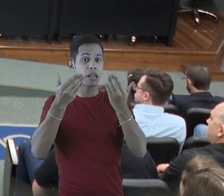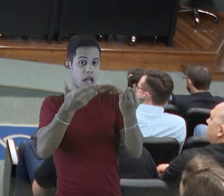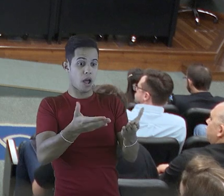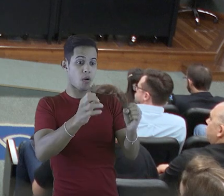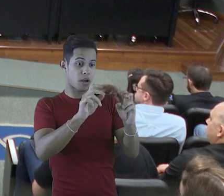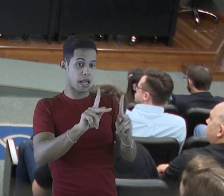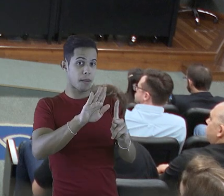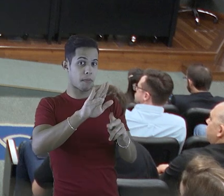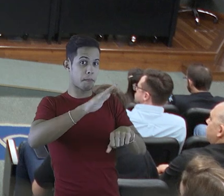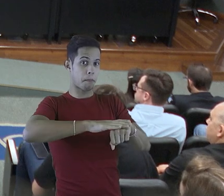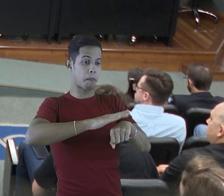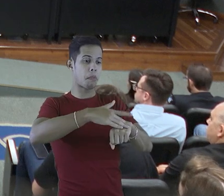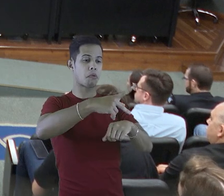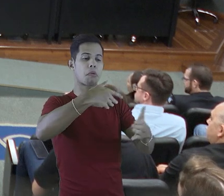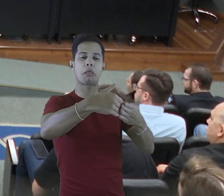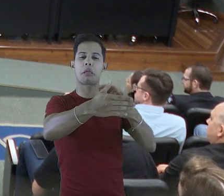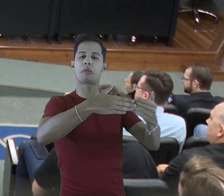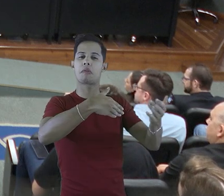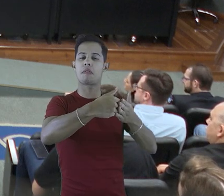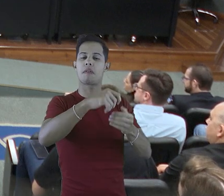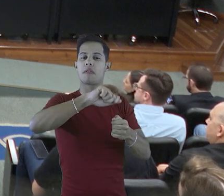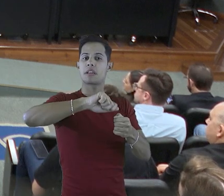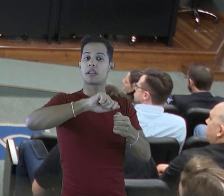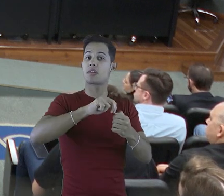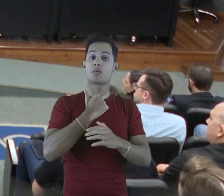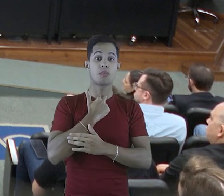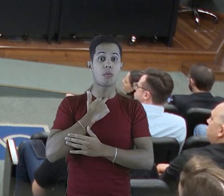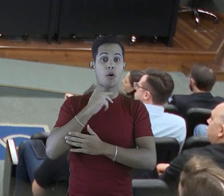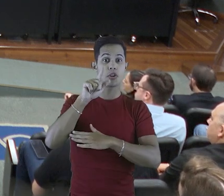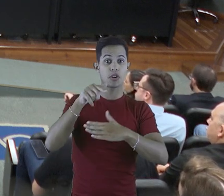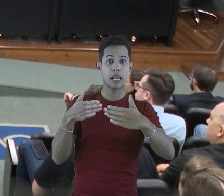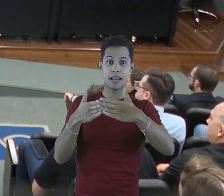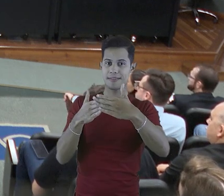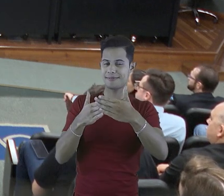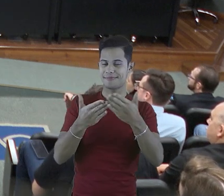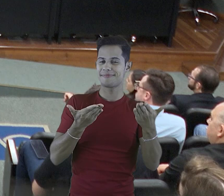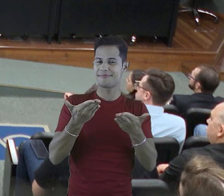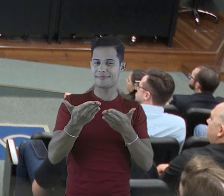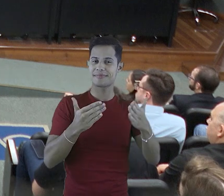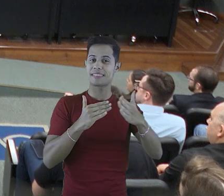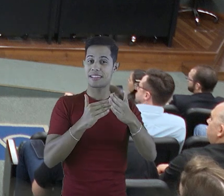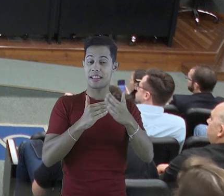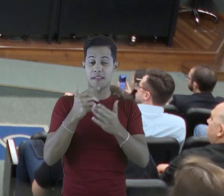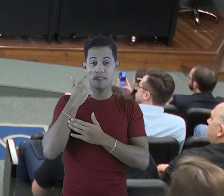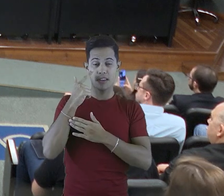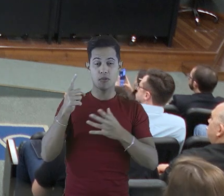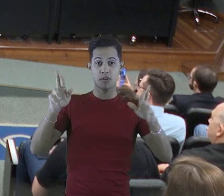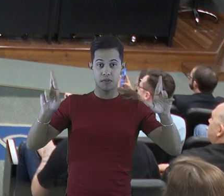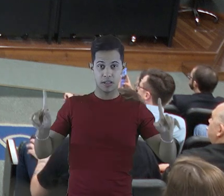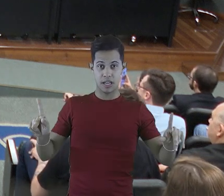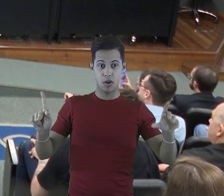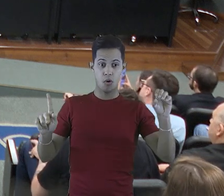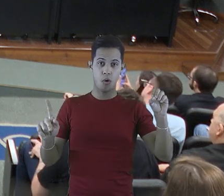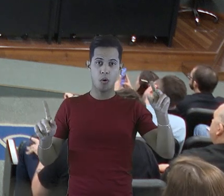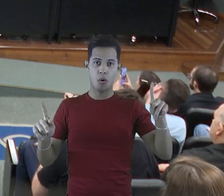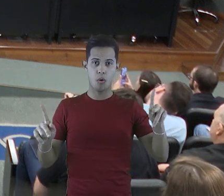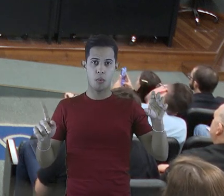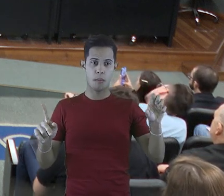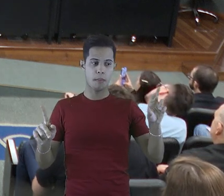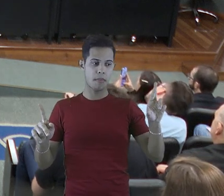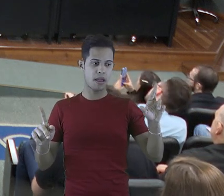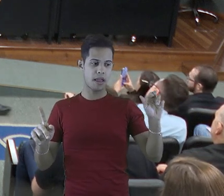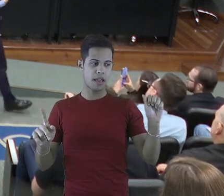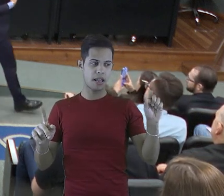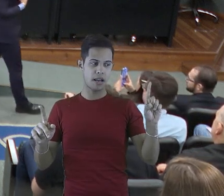fazer o que você quer com esses dados. Você só pode fazer o que eu disser que você pode fazer. Então, é limitado. O tratamento é limitado. dessa diferença entre